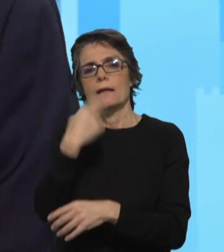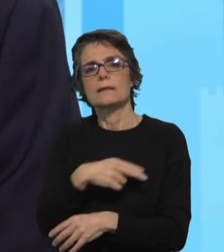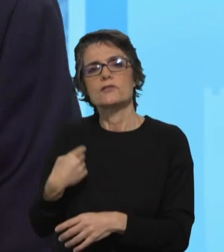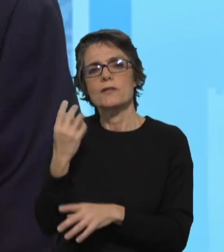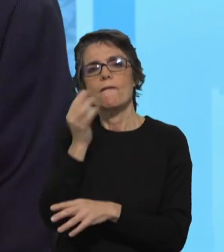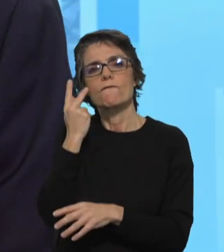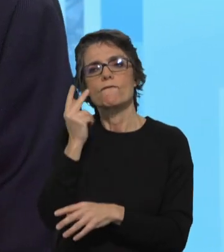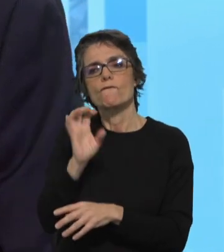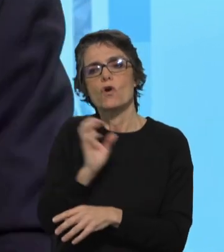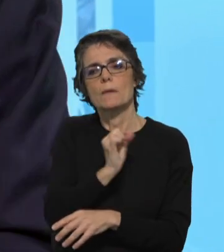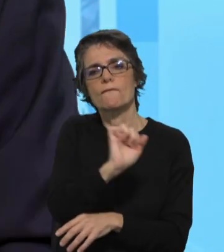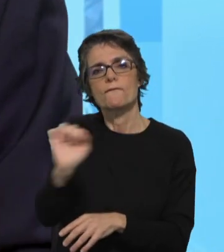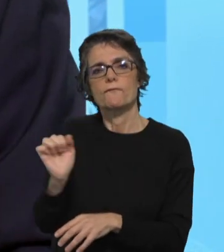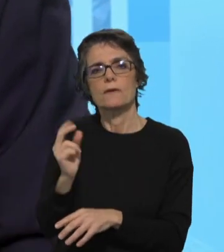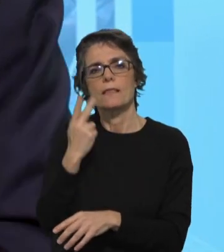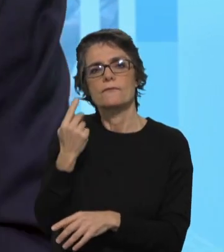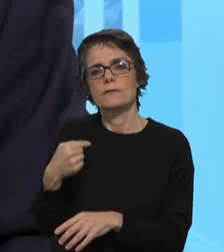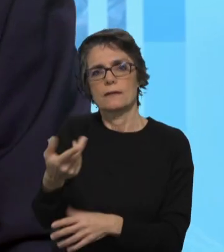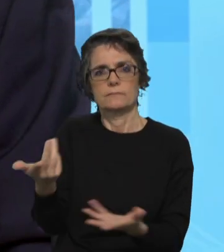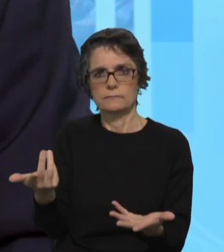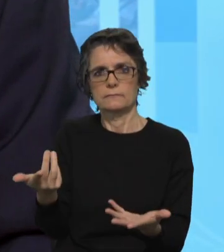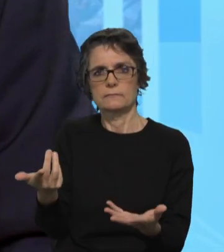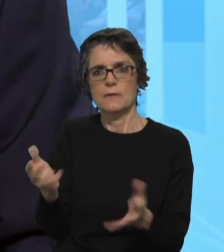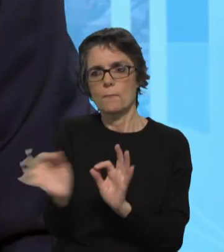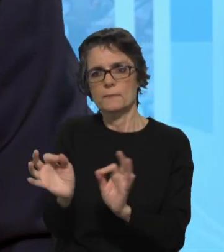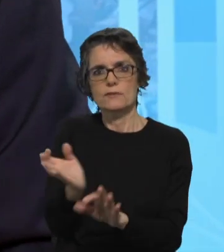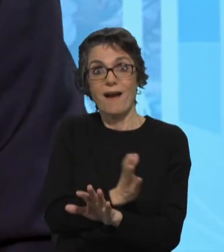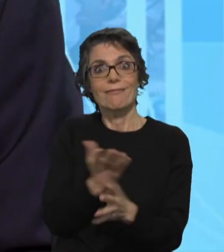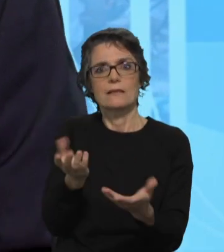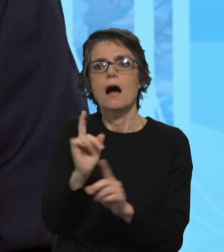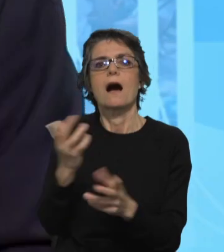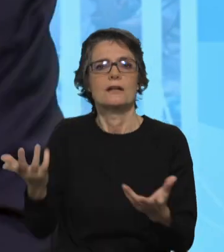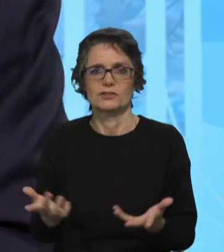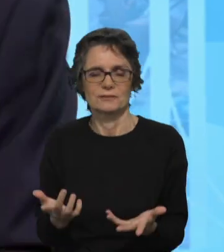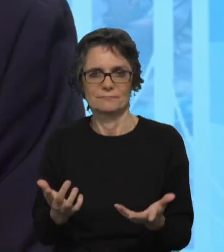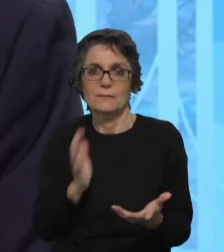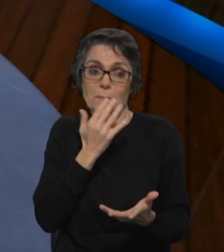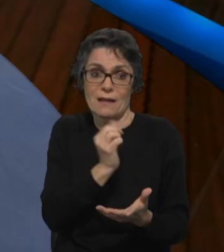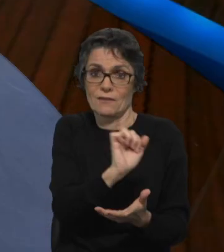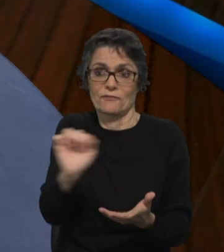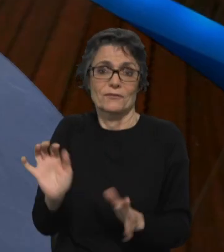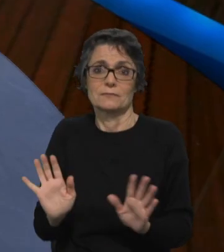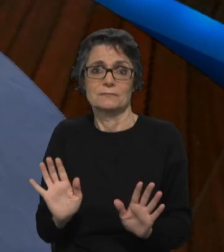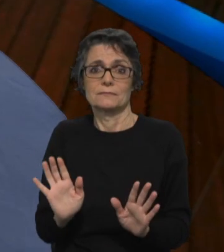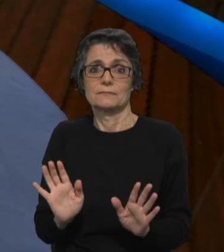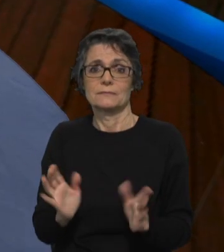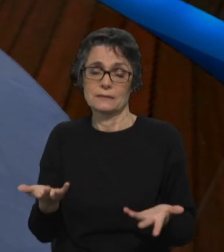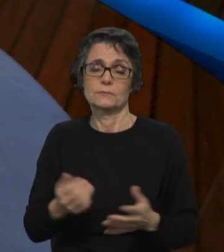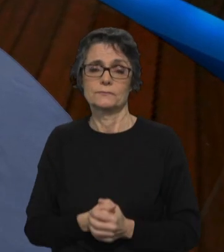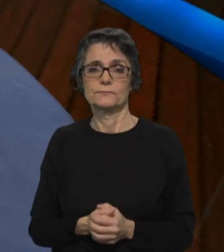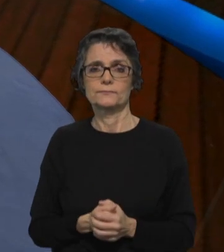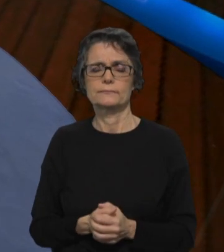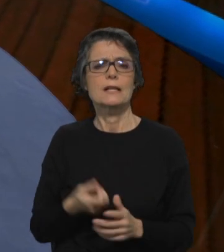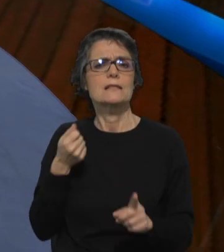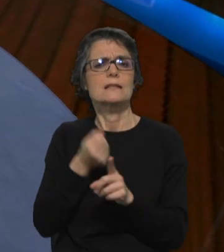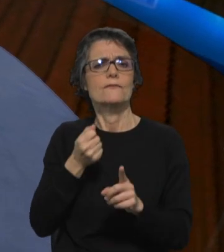maneira, se projetam, se preparam, se assumem esta vivência pascal, creio que sim. E esses desafios